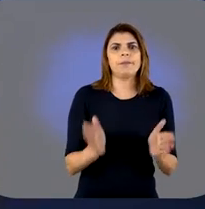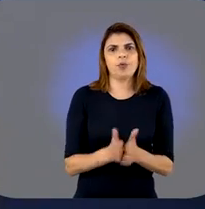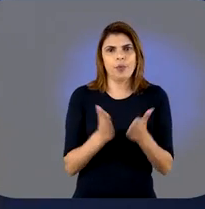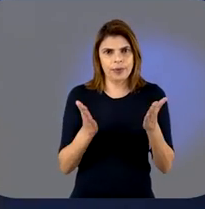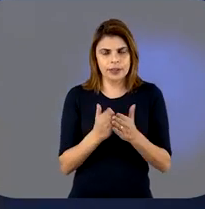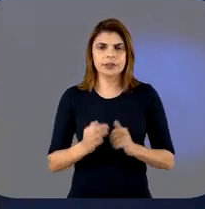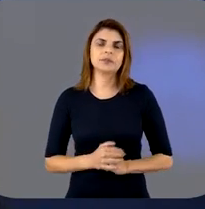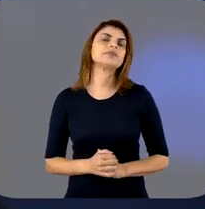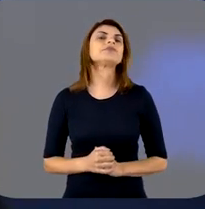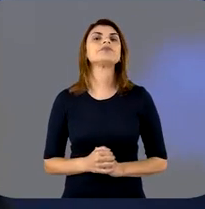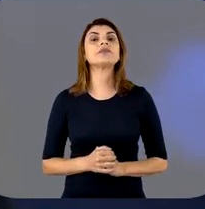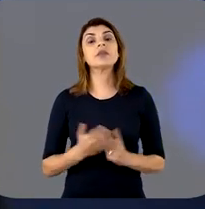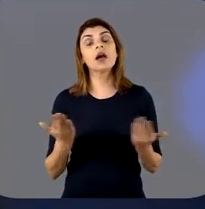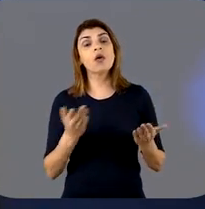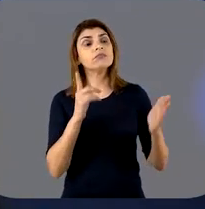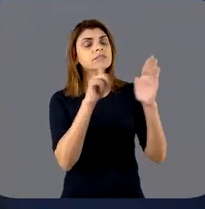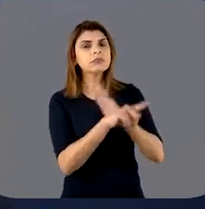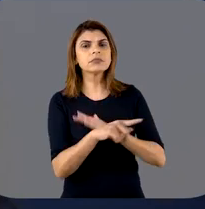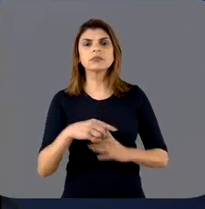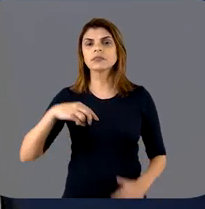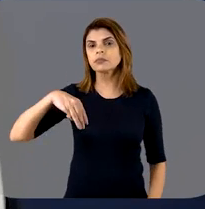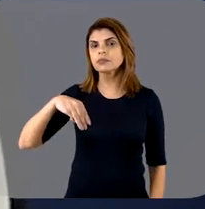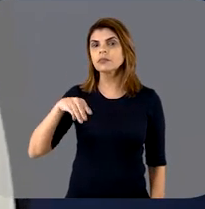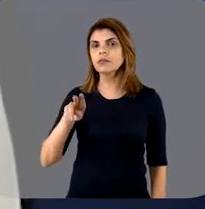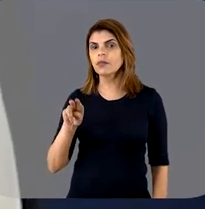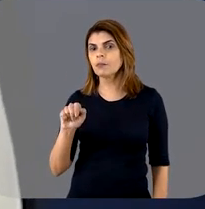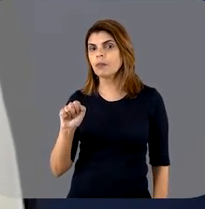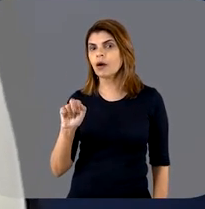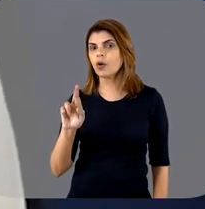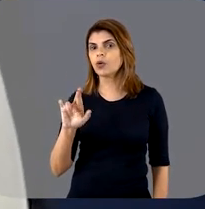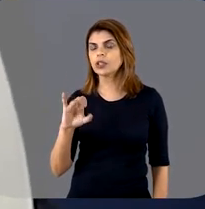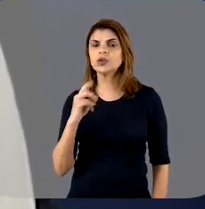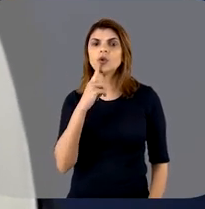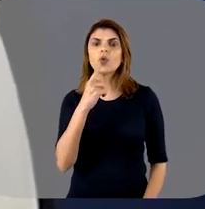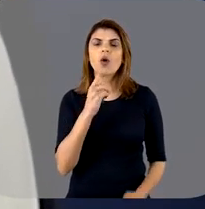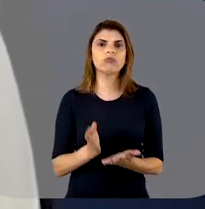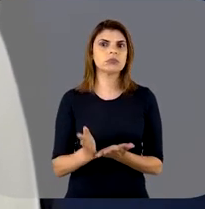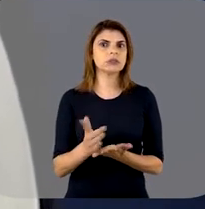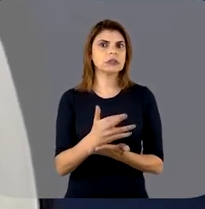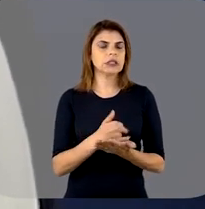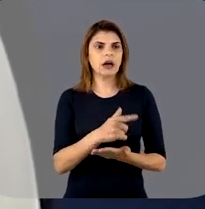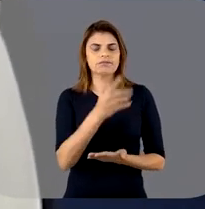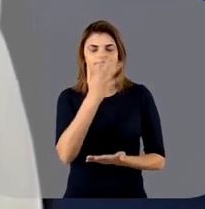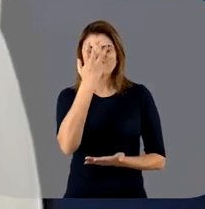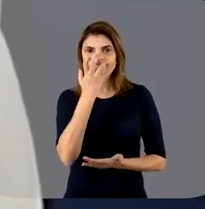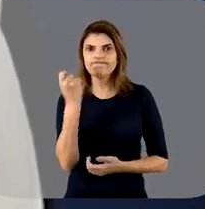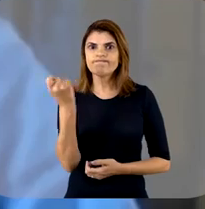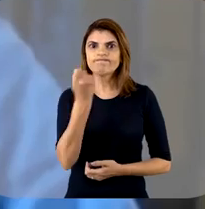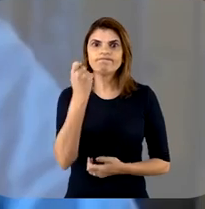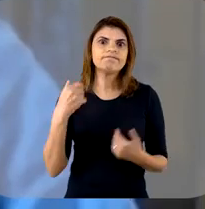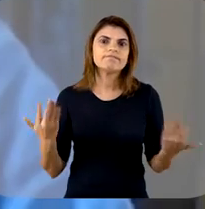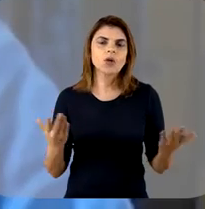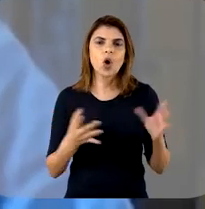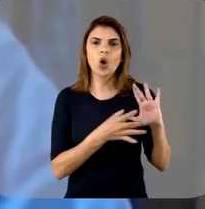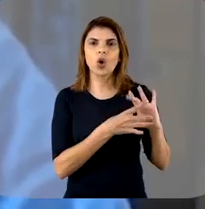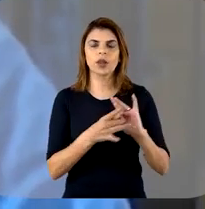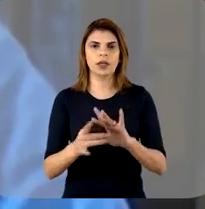Dr. Maurício trazer para a gente qual é o dado mais alarmante nesse contexto que o senhor considera.